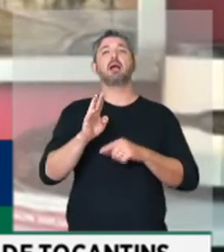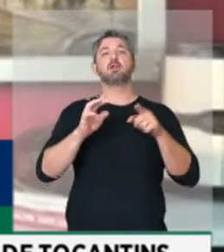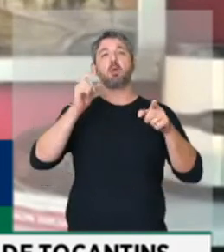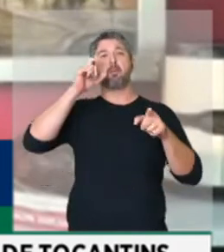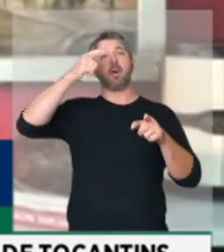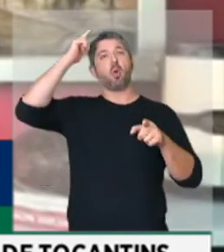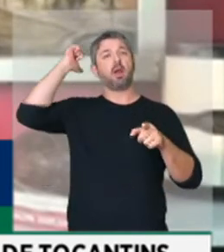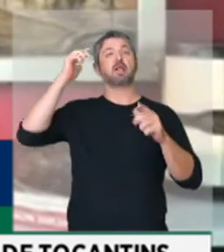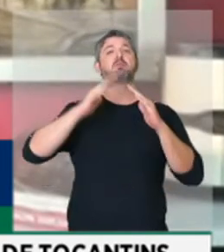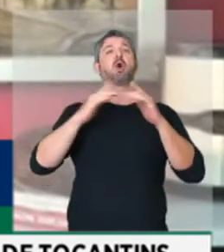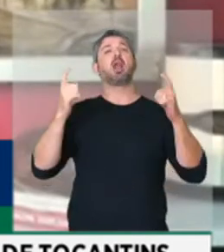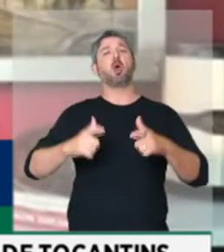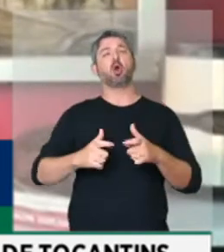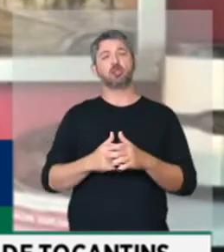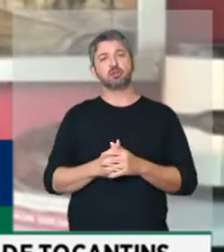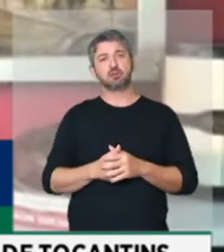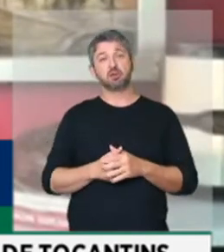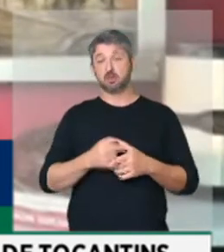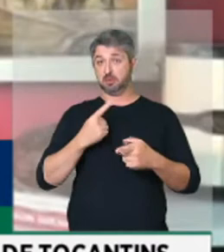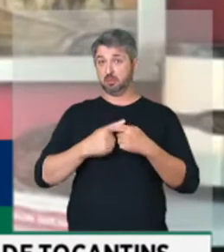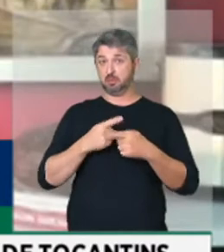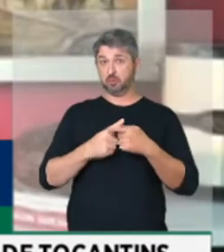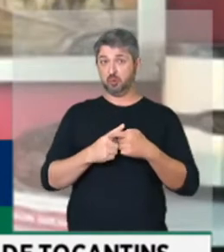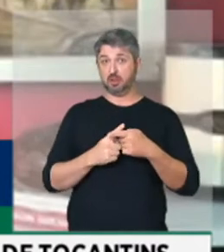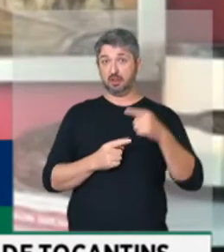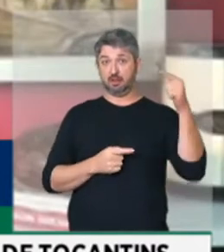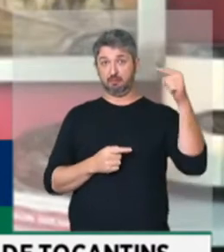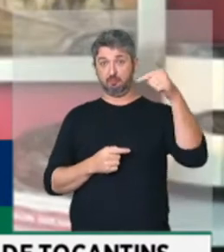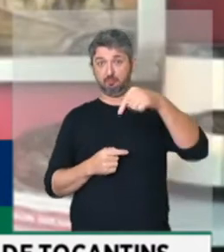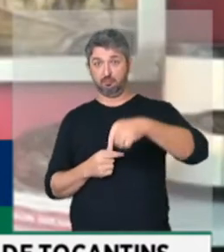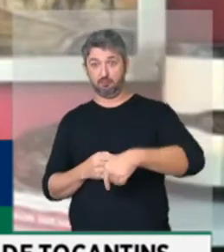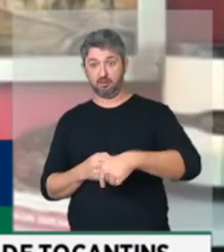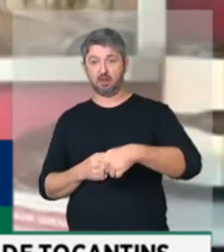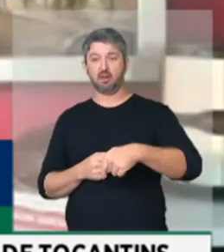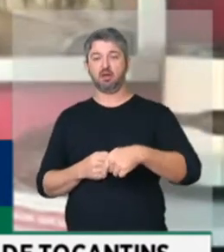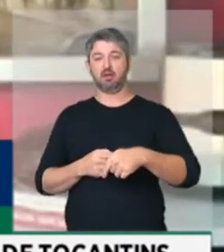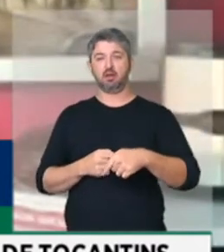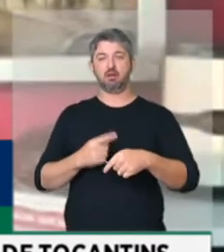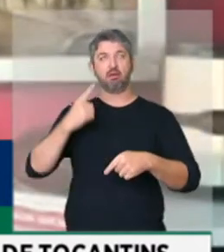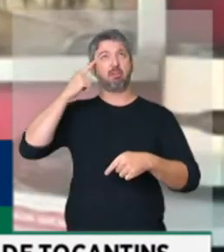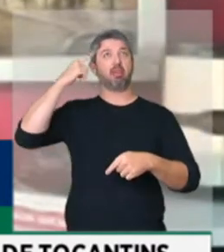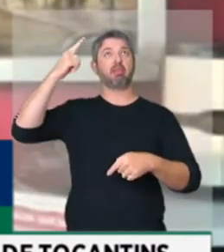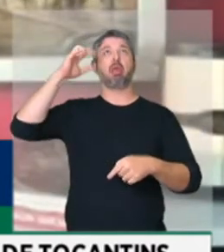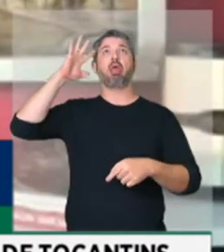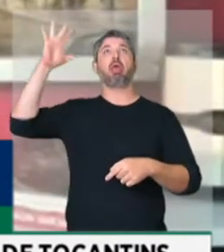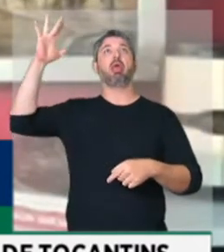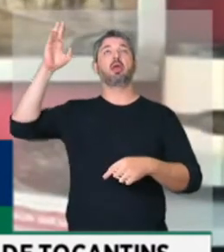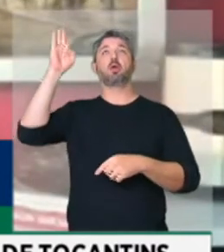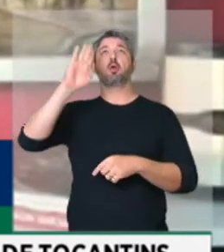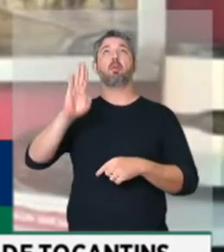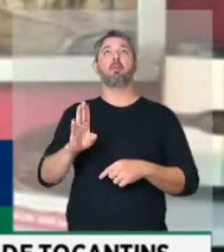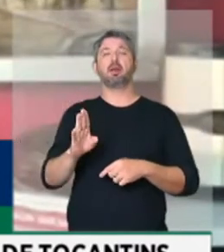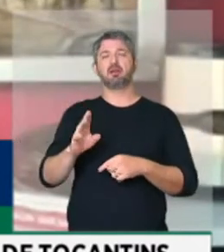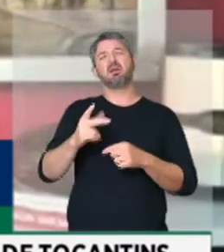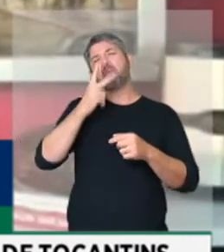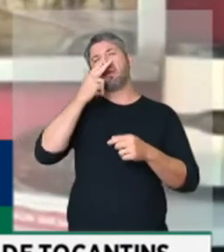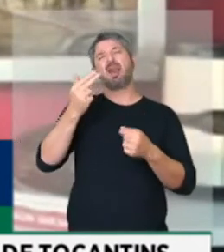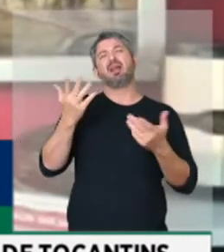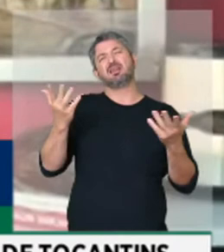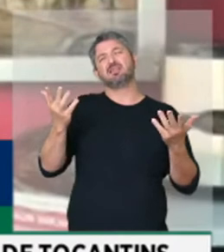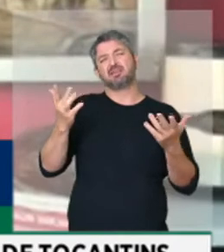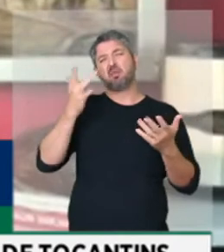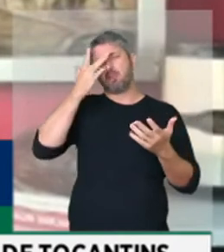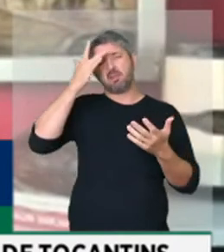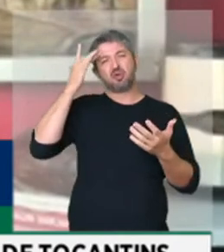vivendo, porque ele vem trazendo aí uma ideia fantasiosa de Brasil, típica de alguém